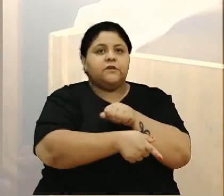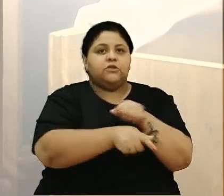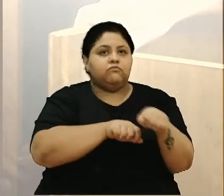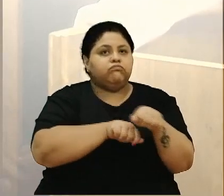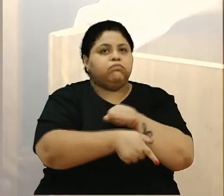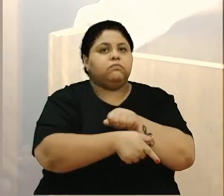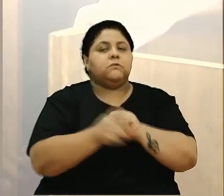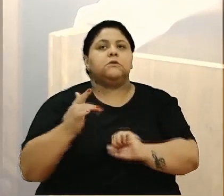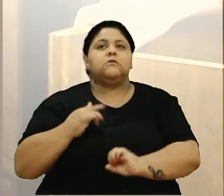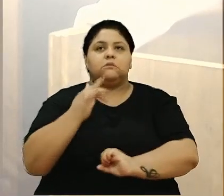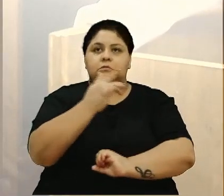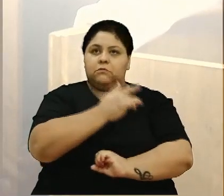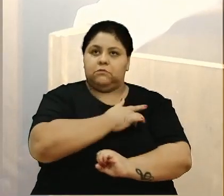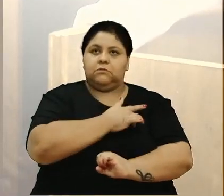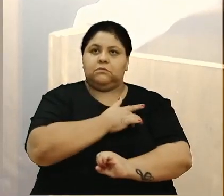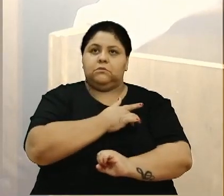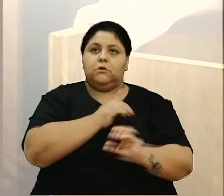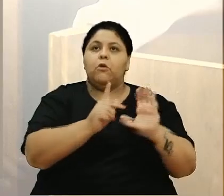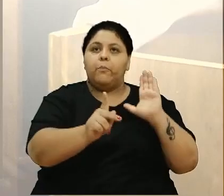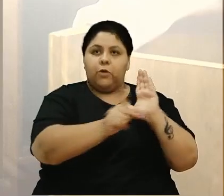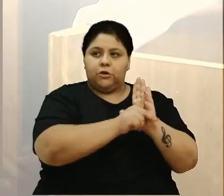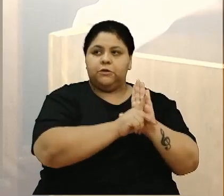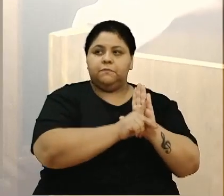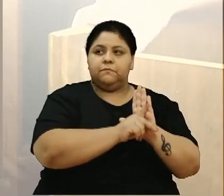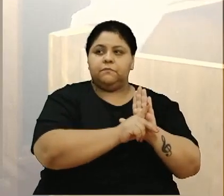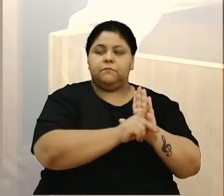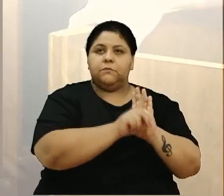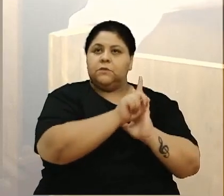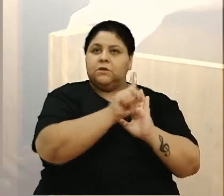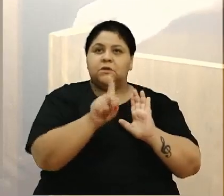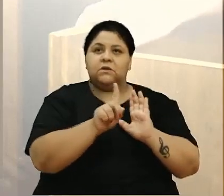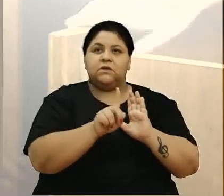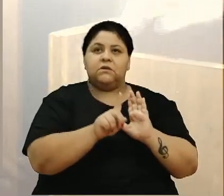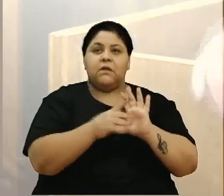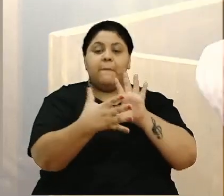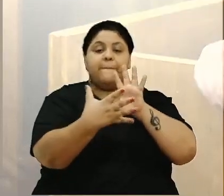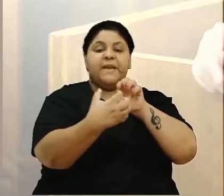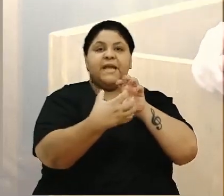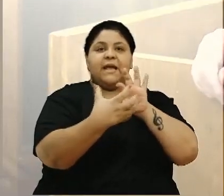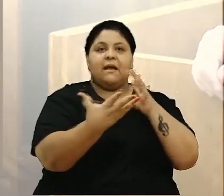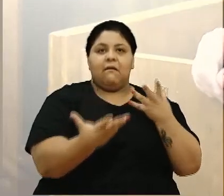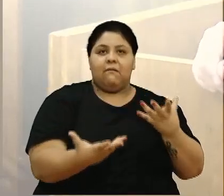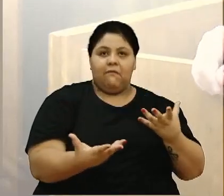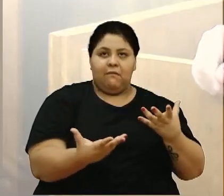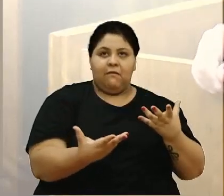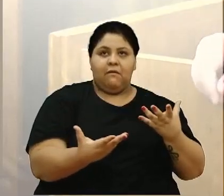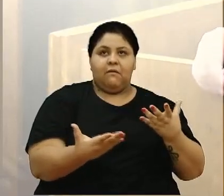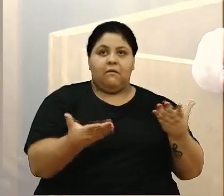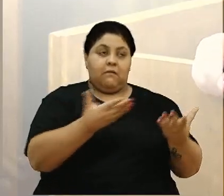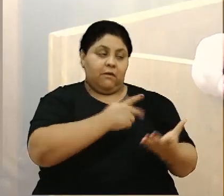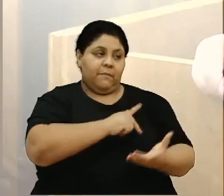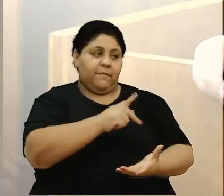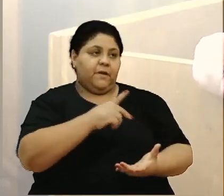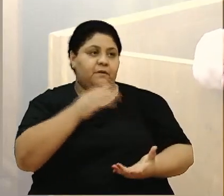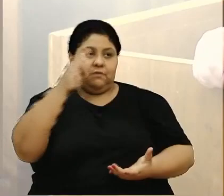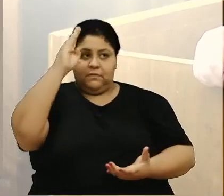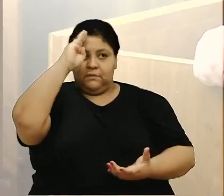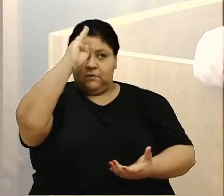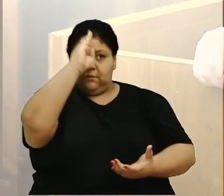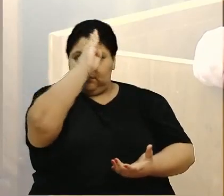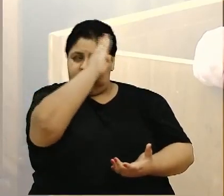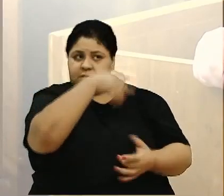nossa saúde, investir nos nossos projetos, né? E não é brigas de ego. Agora, presidente Bressan, o que a gente não